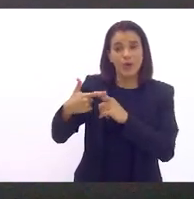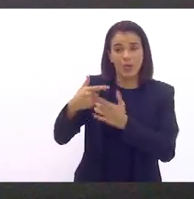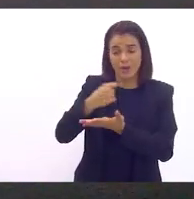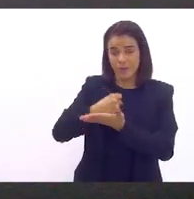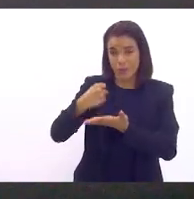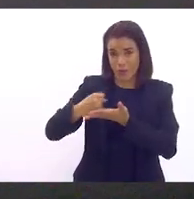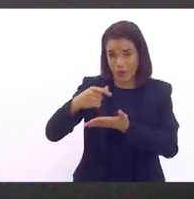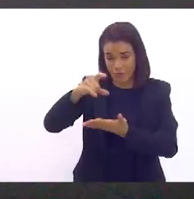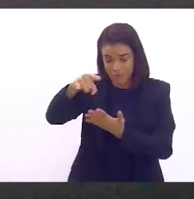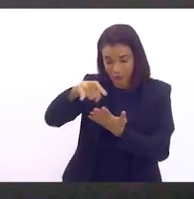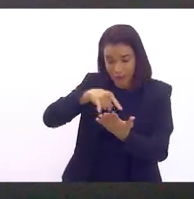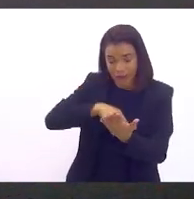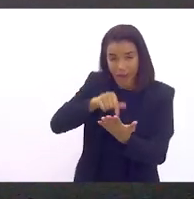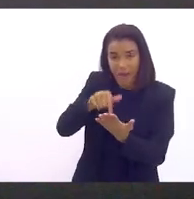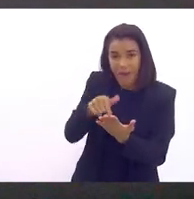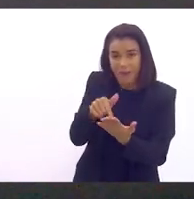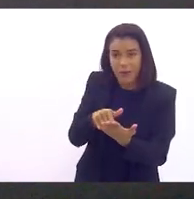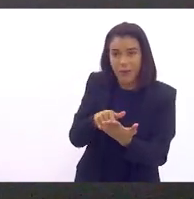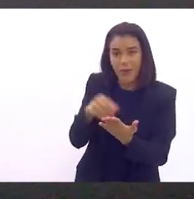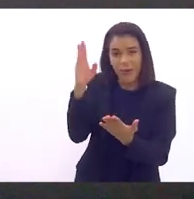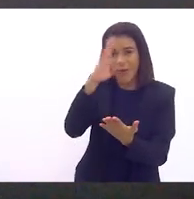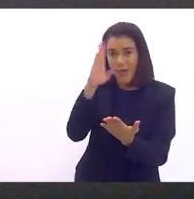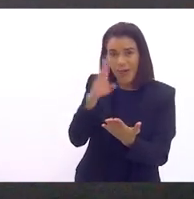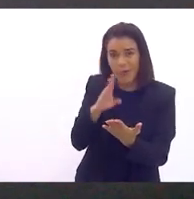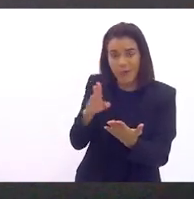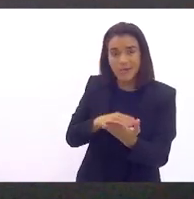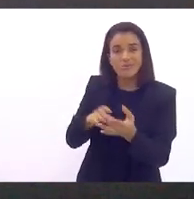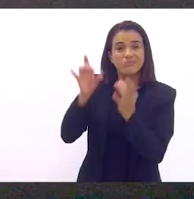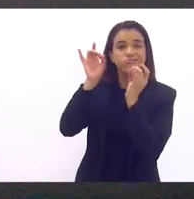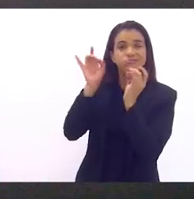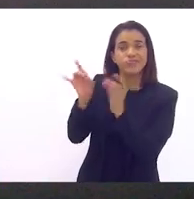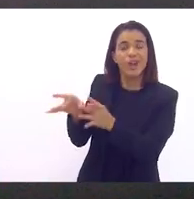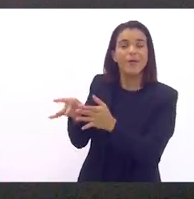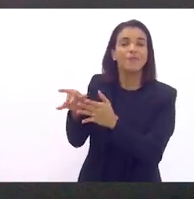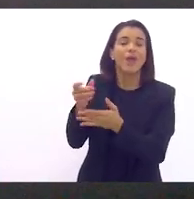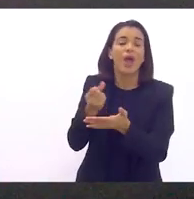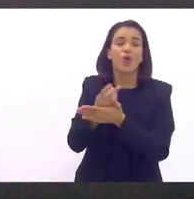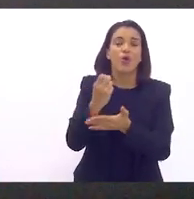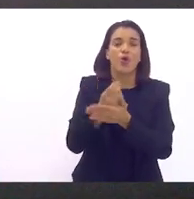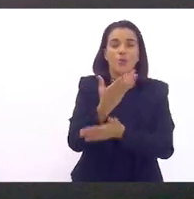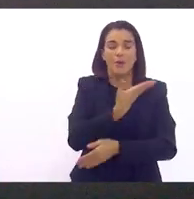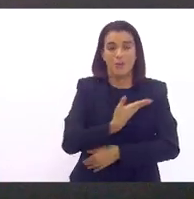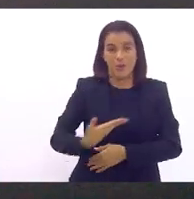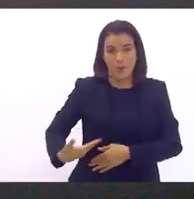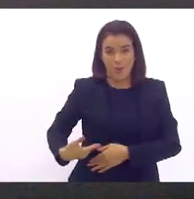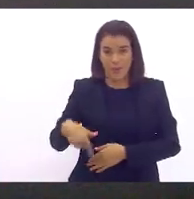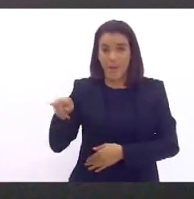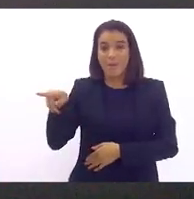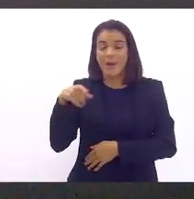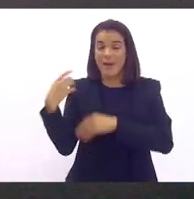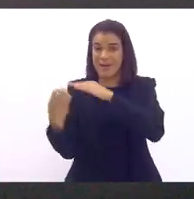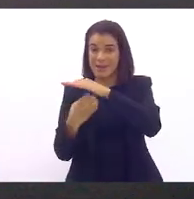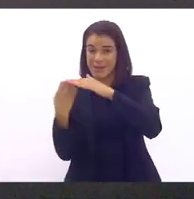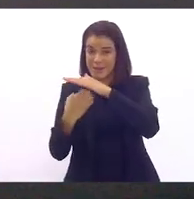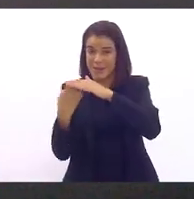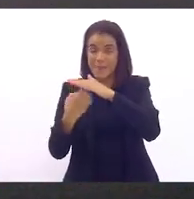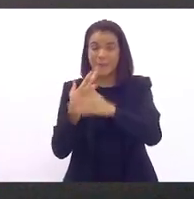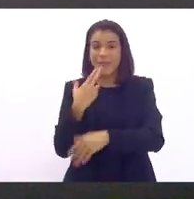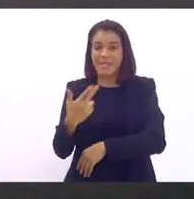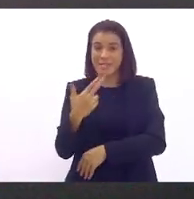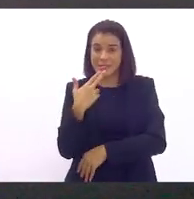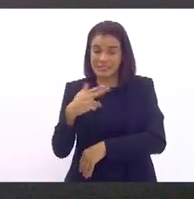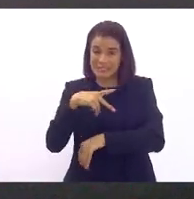su com a união europeia do jeito que estava o Brasil abri a mão das compras públicas para que empresas estrangeiras também